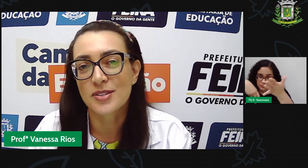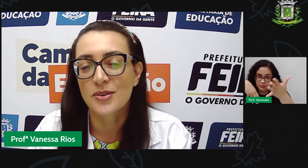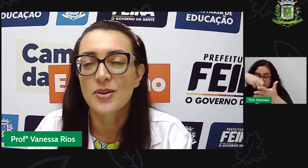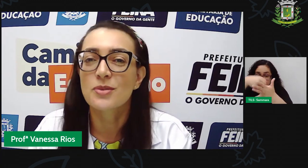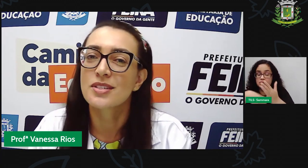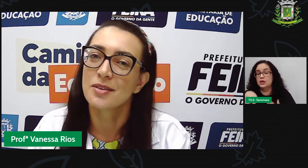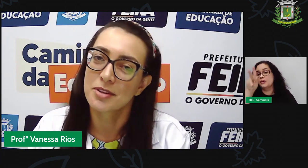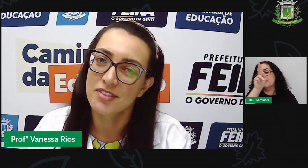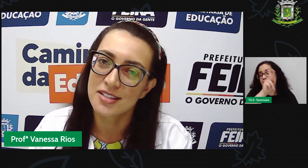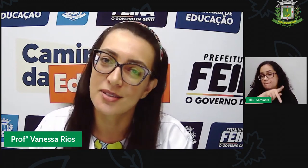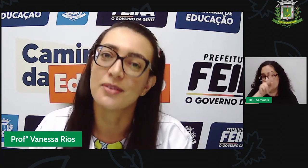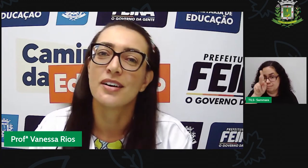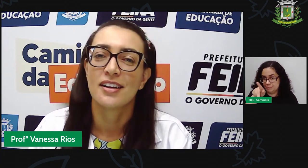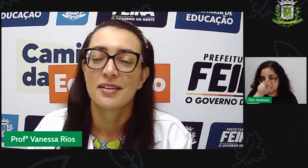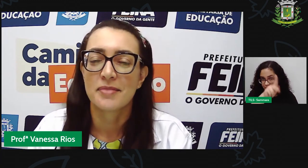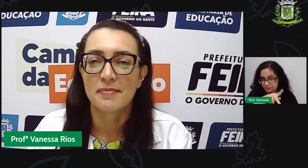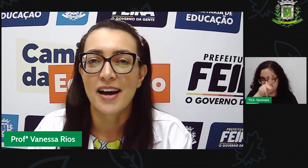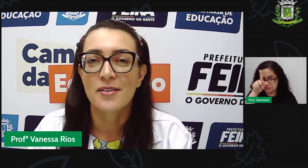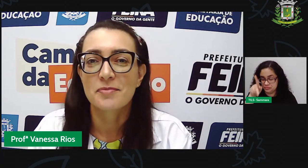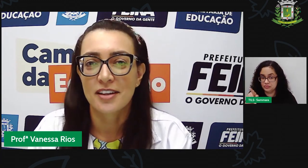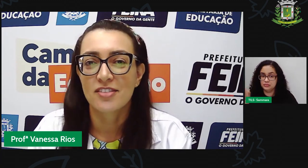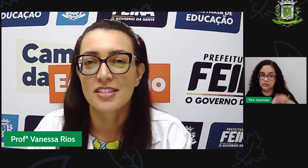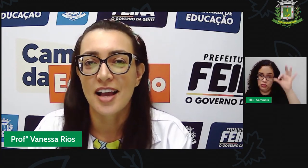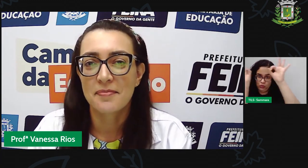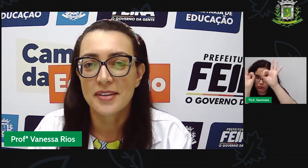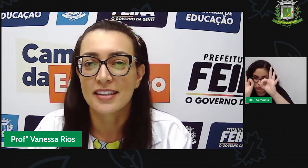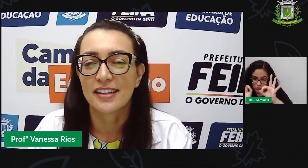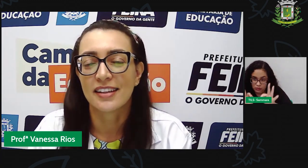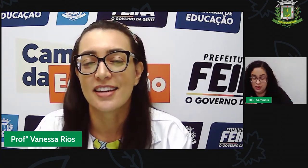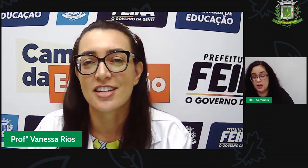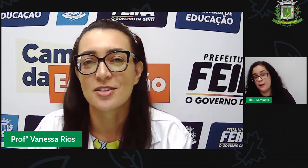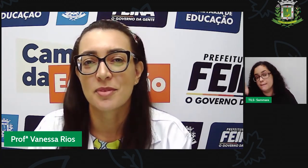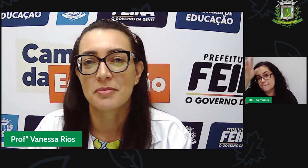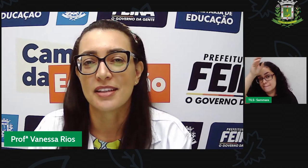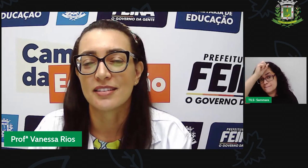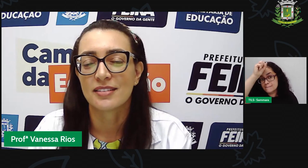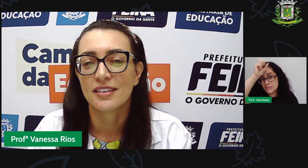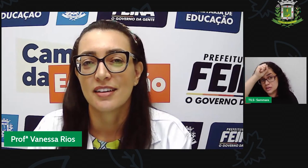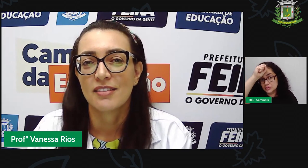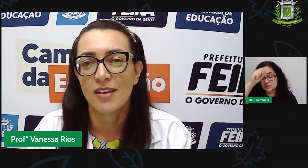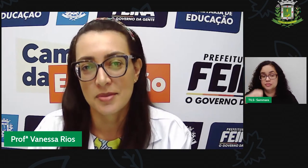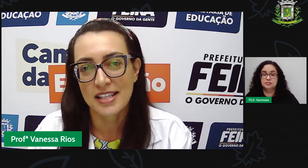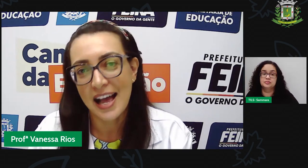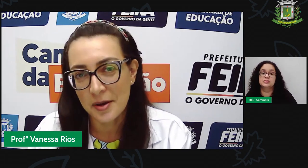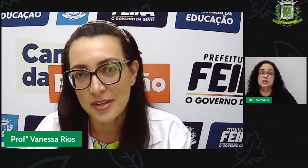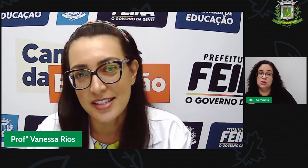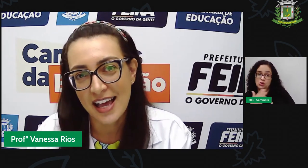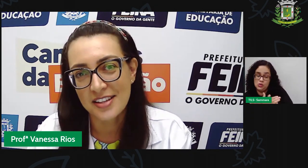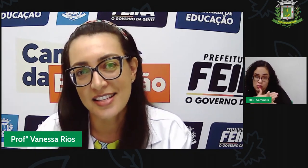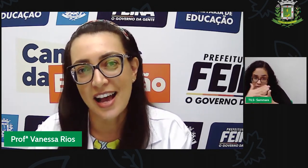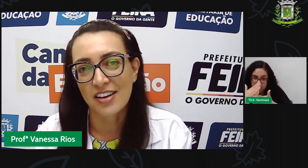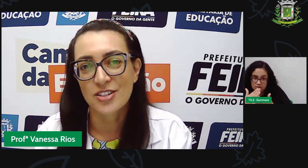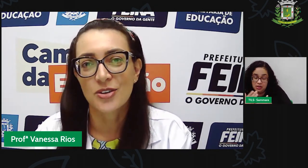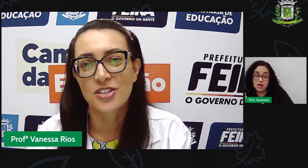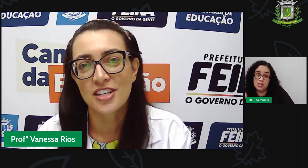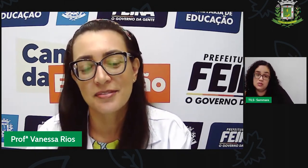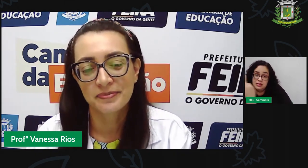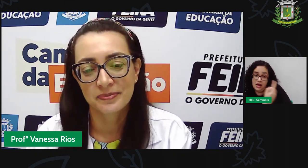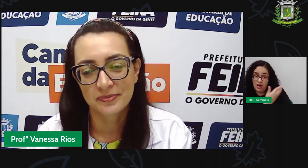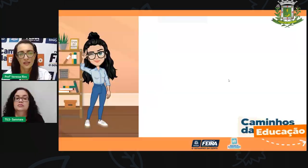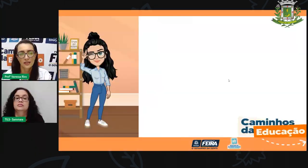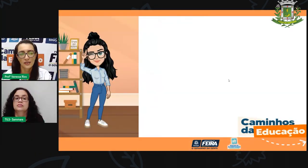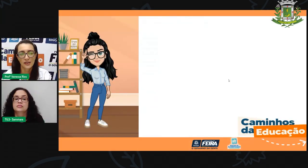sua professora ou seu professor preparou para que você aprenda, né, neste momento. Vamos lá começar a nossa aula de